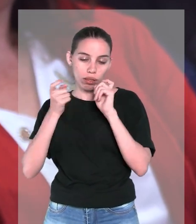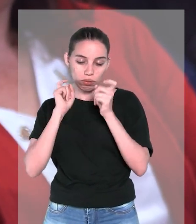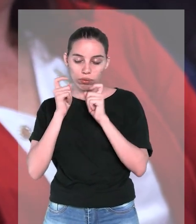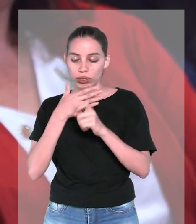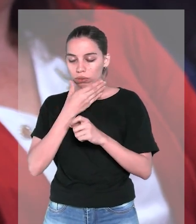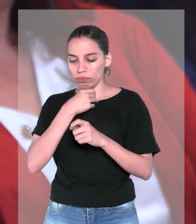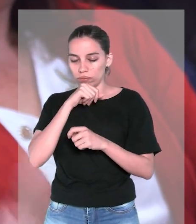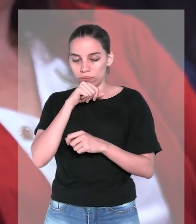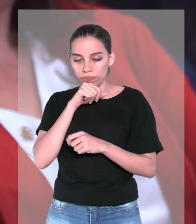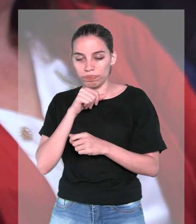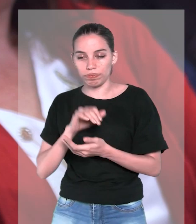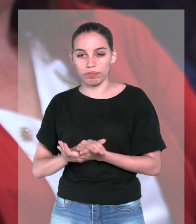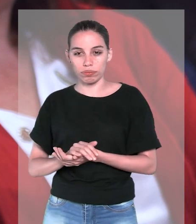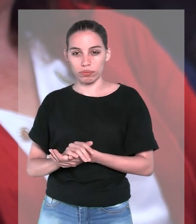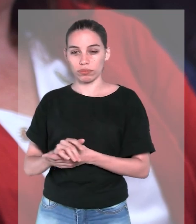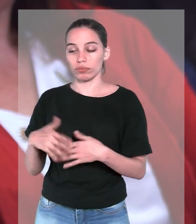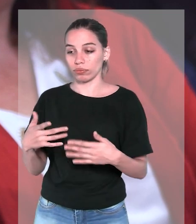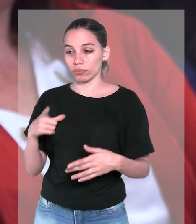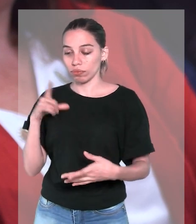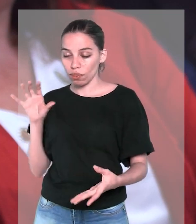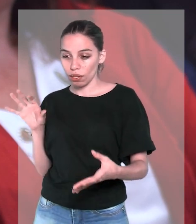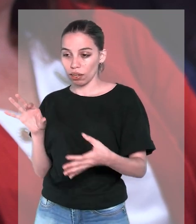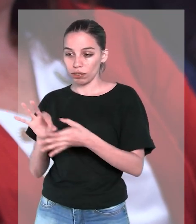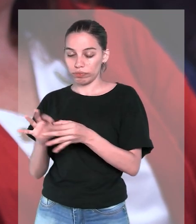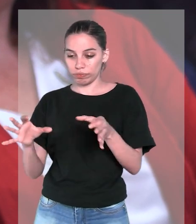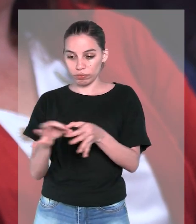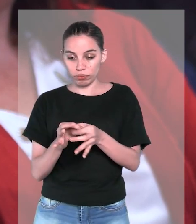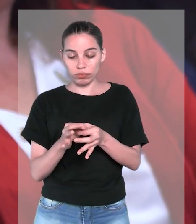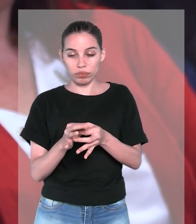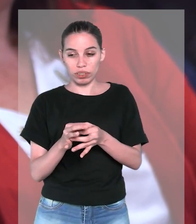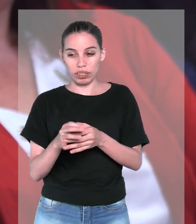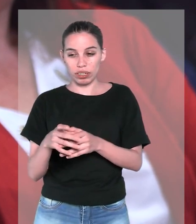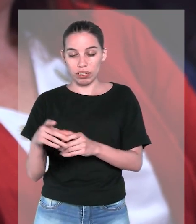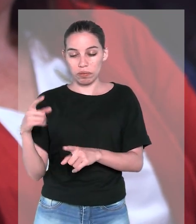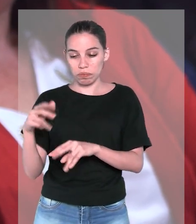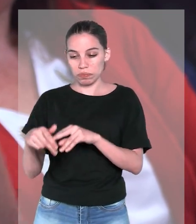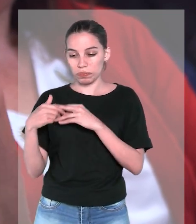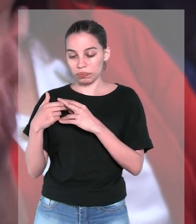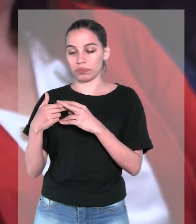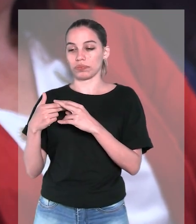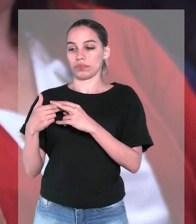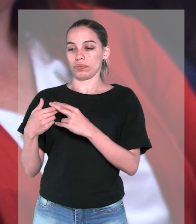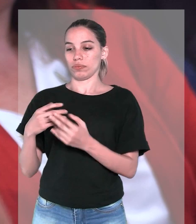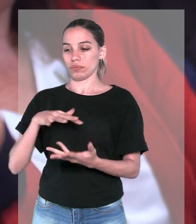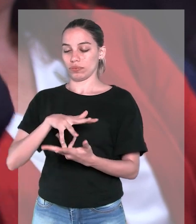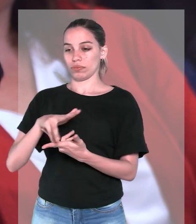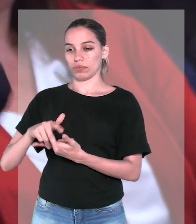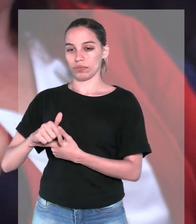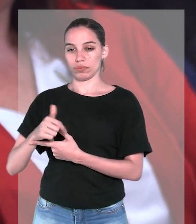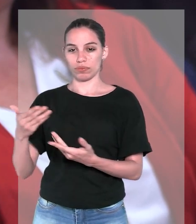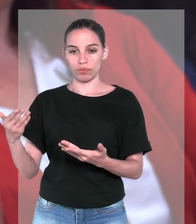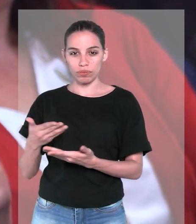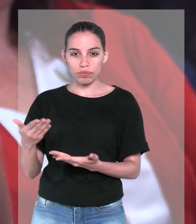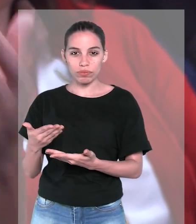vive. E a nossa preocupação, e foi um engajamento muito bacana da escola toda, a gente faz várias reflexões